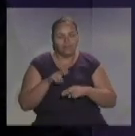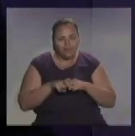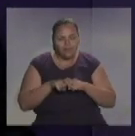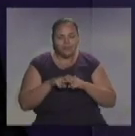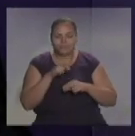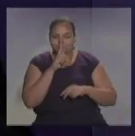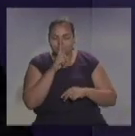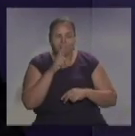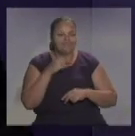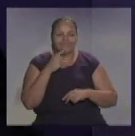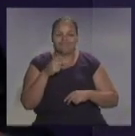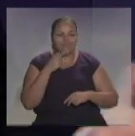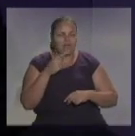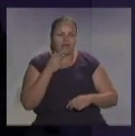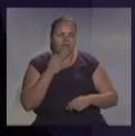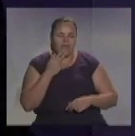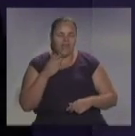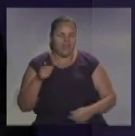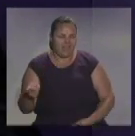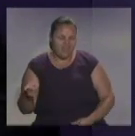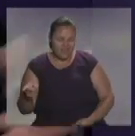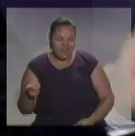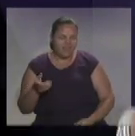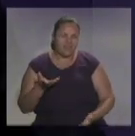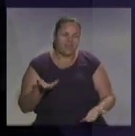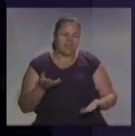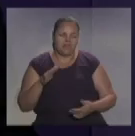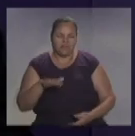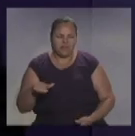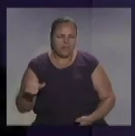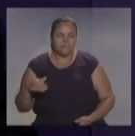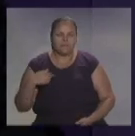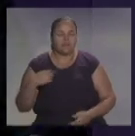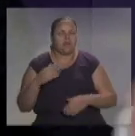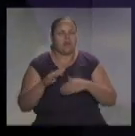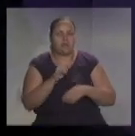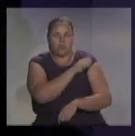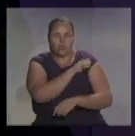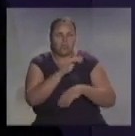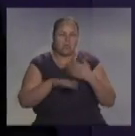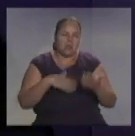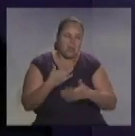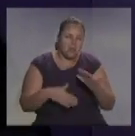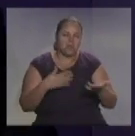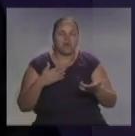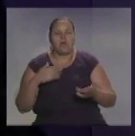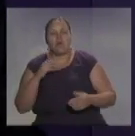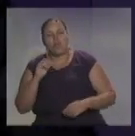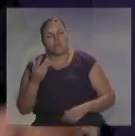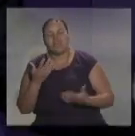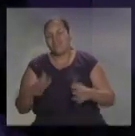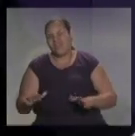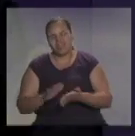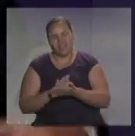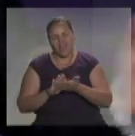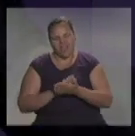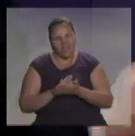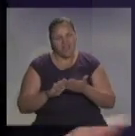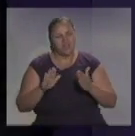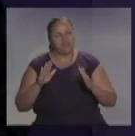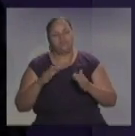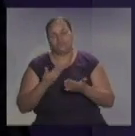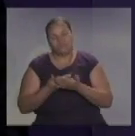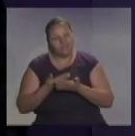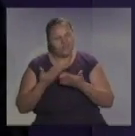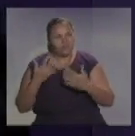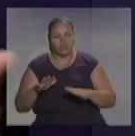na sala de aula, não adianta dizer, esse garoto é muito bagunceiro, ou então não quer nada, não quer o estudo. A